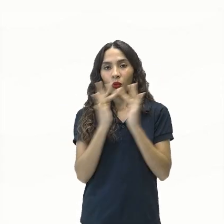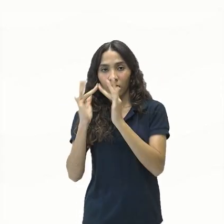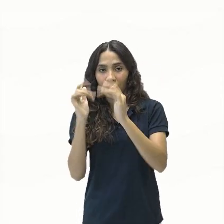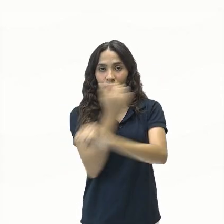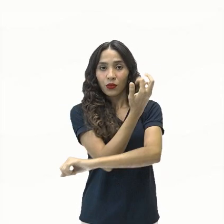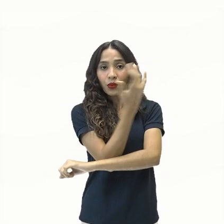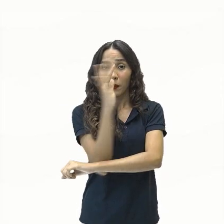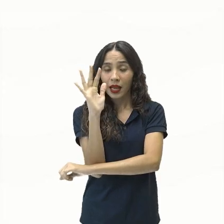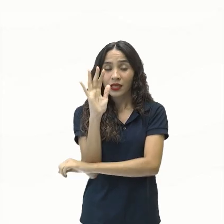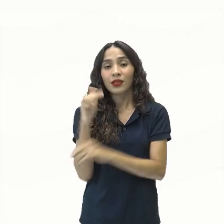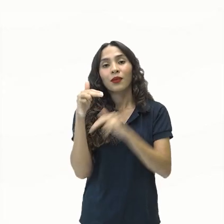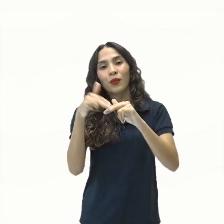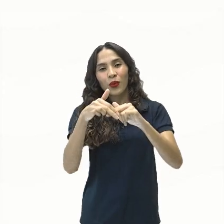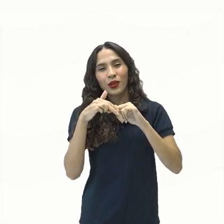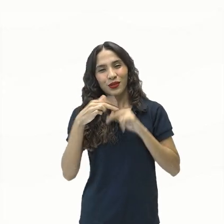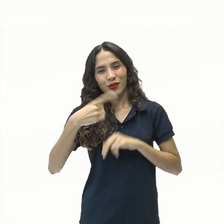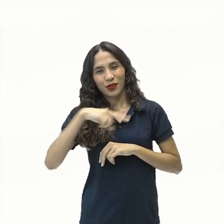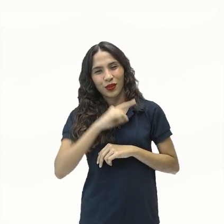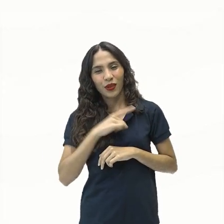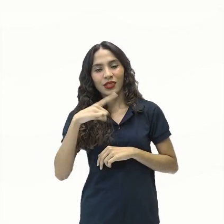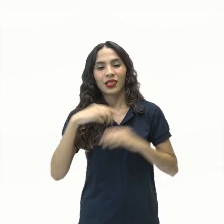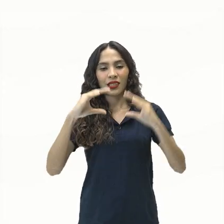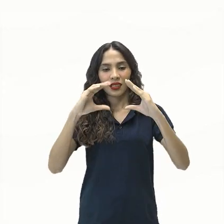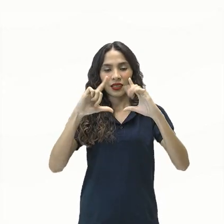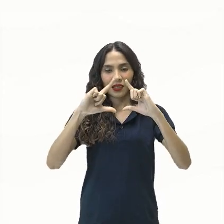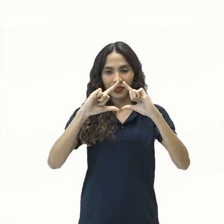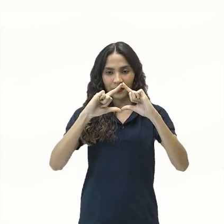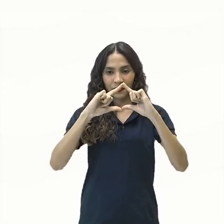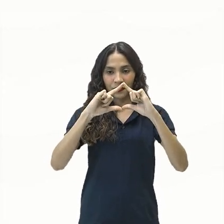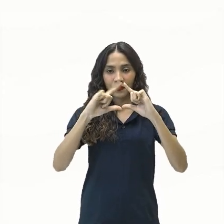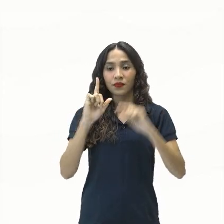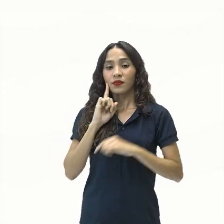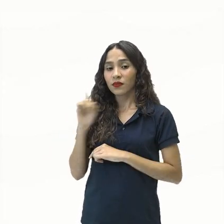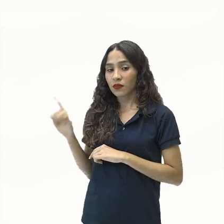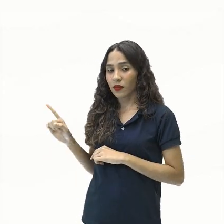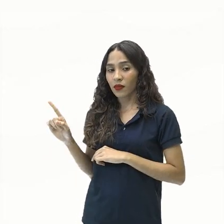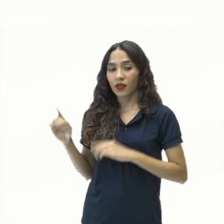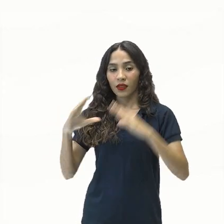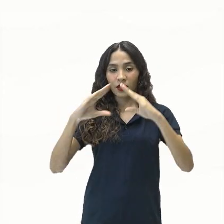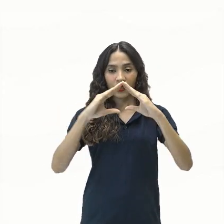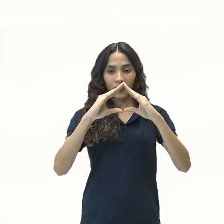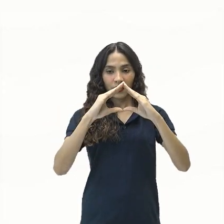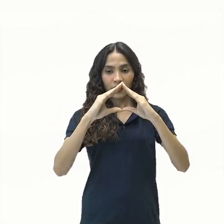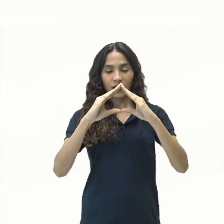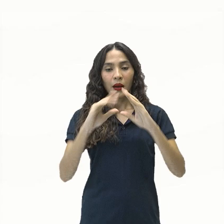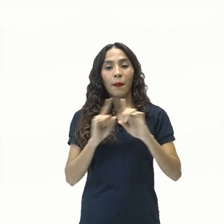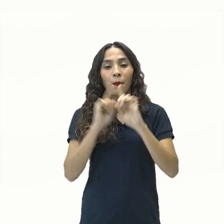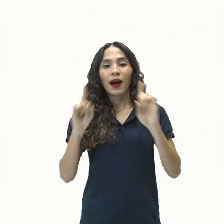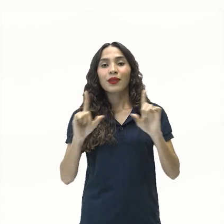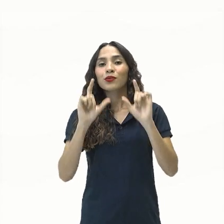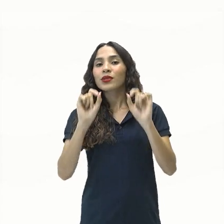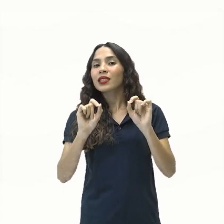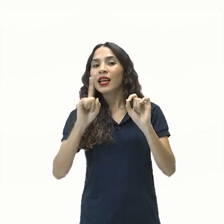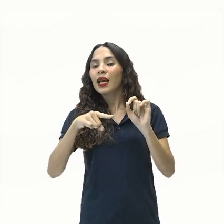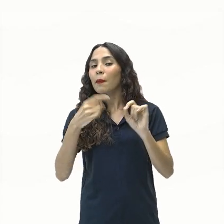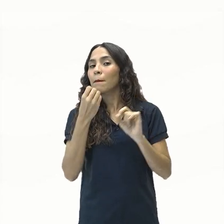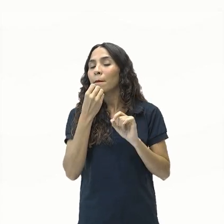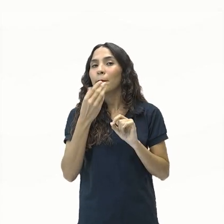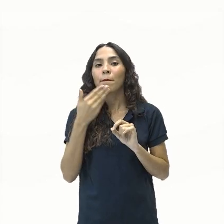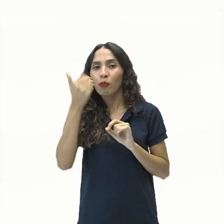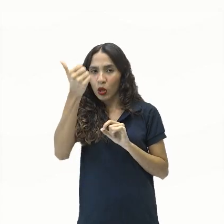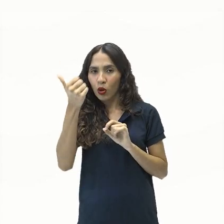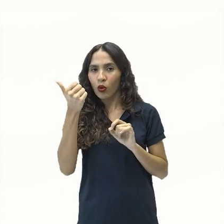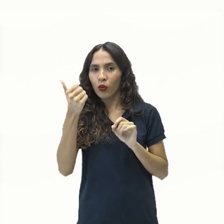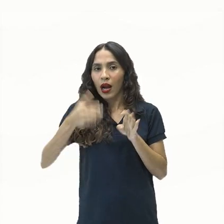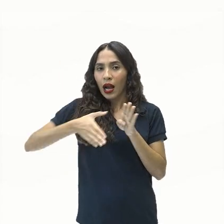no ambiente. Por isso que a gente tem essa representação aqui em forma de pirâmide. E o que seria ideal? Né? O ideal